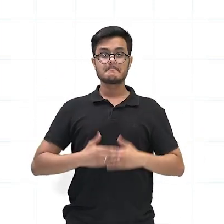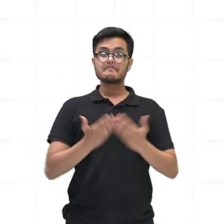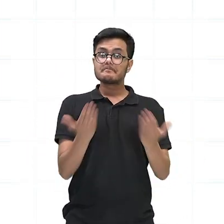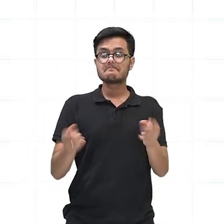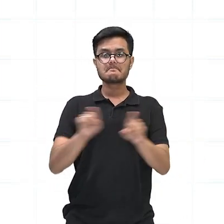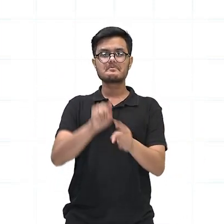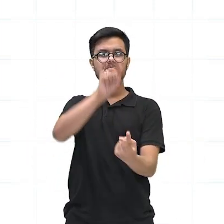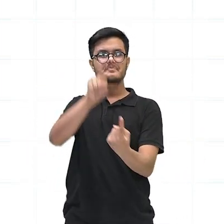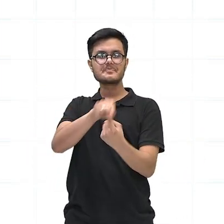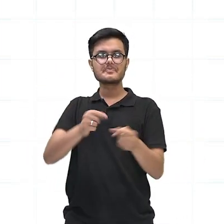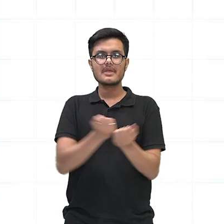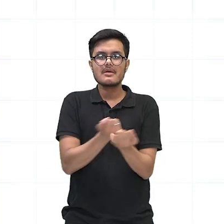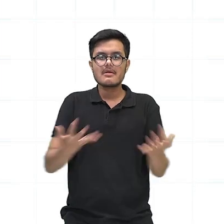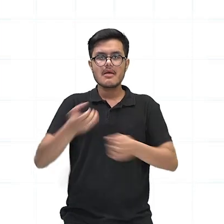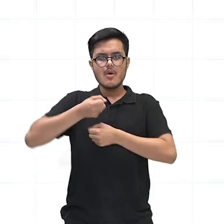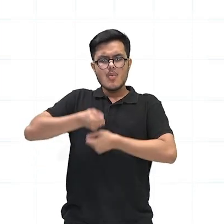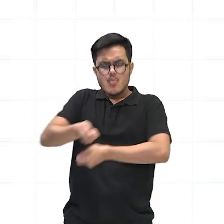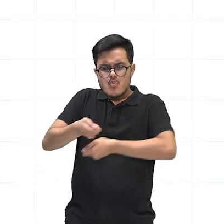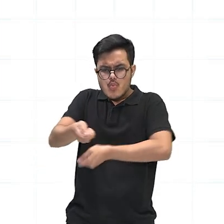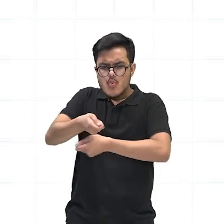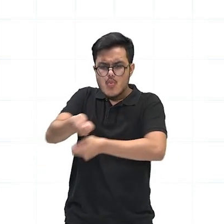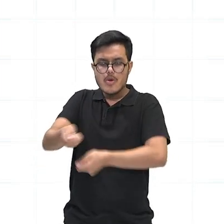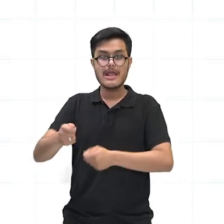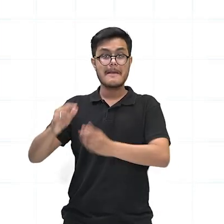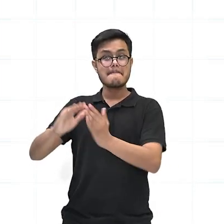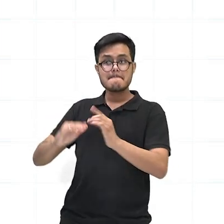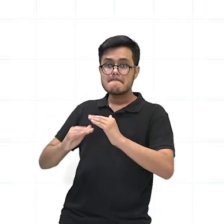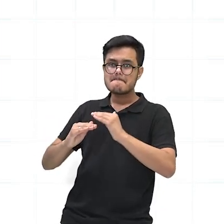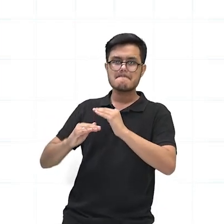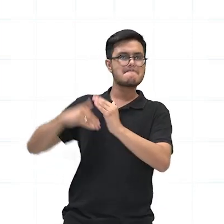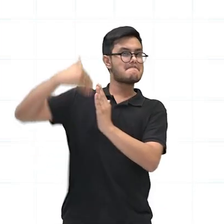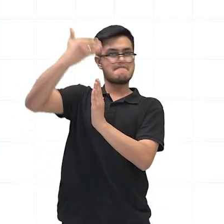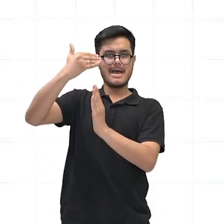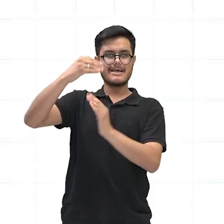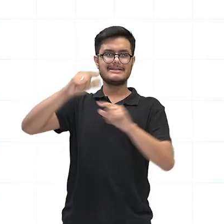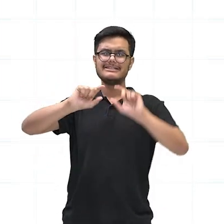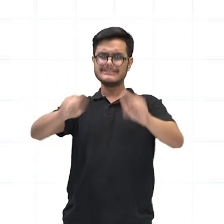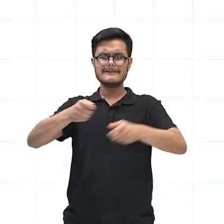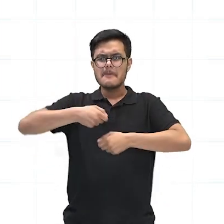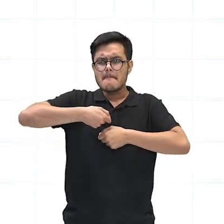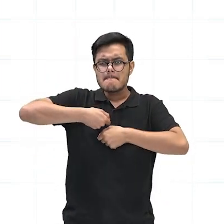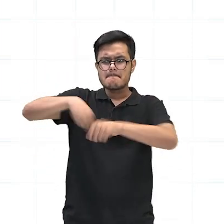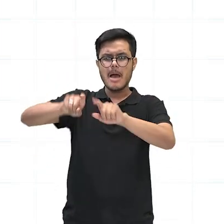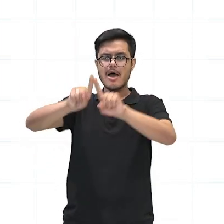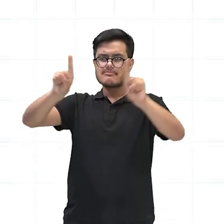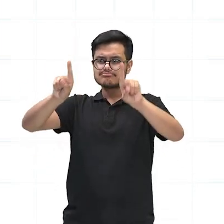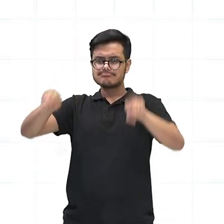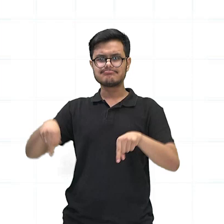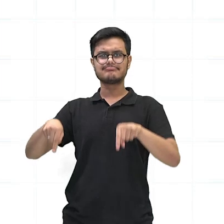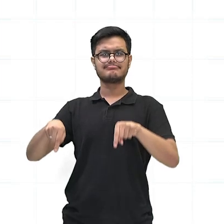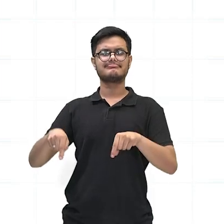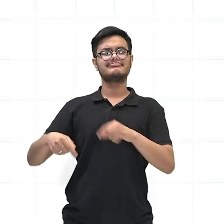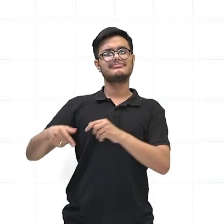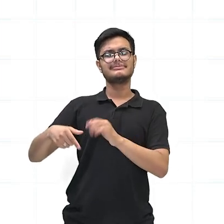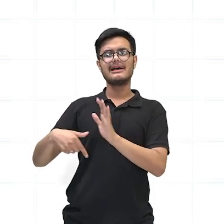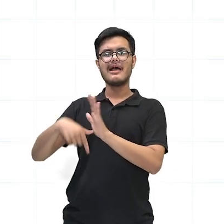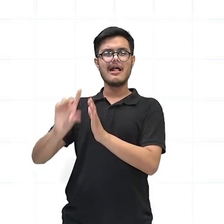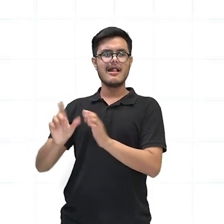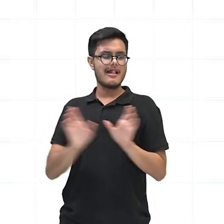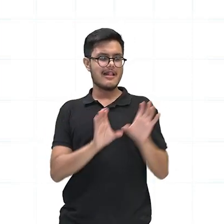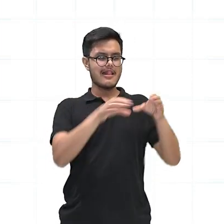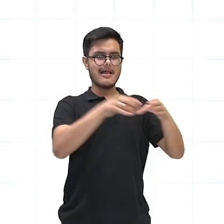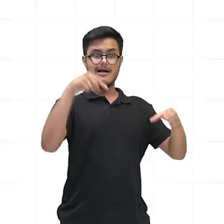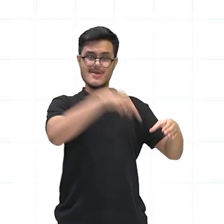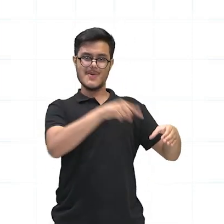do hóquei sobre a grama é marcar o maior número de gols possíveis na baliza adversária. E